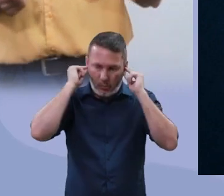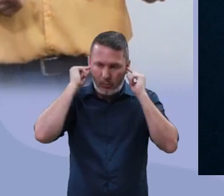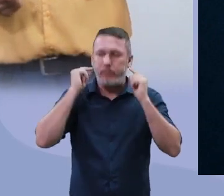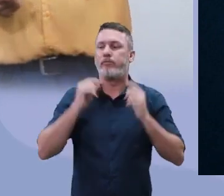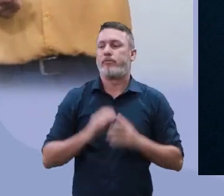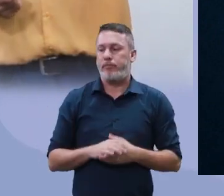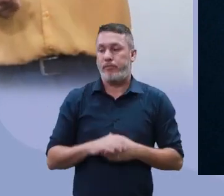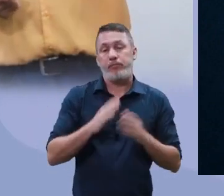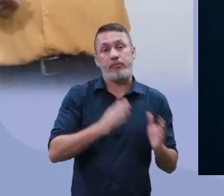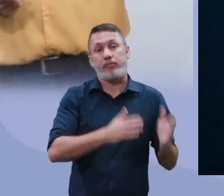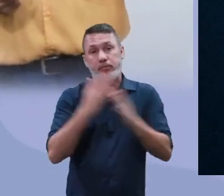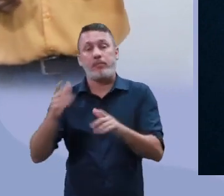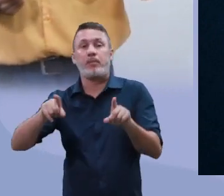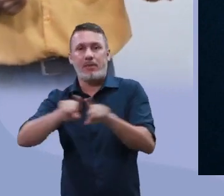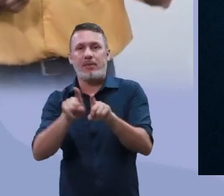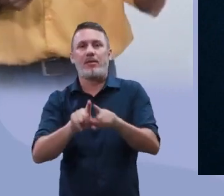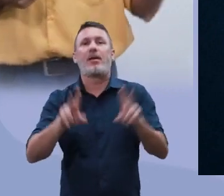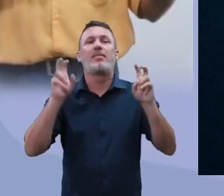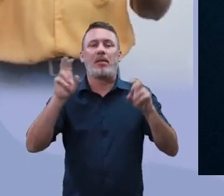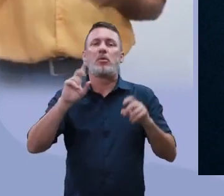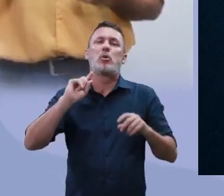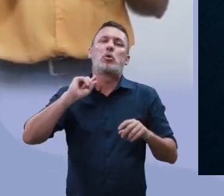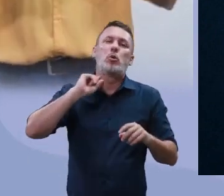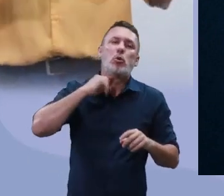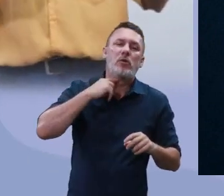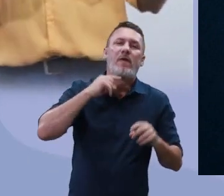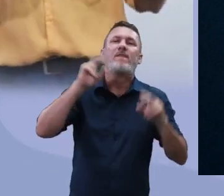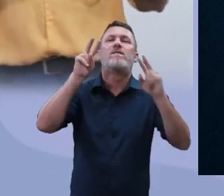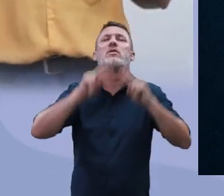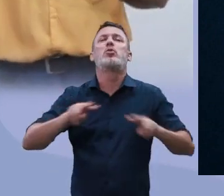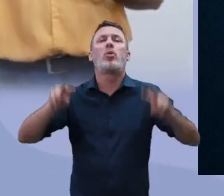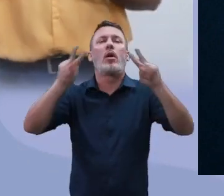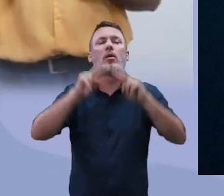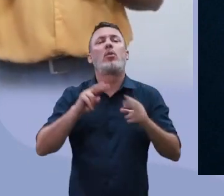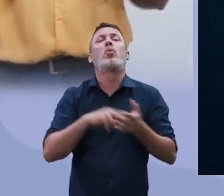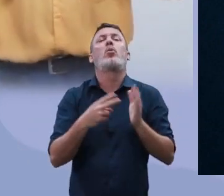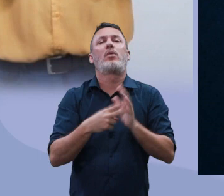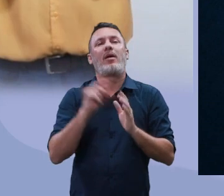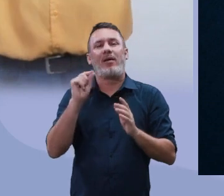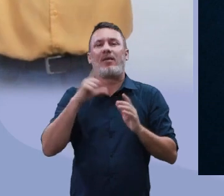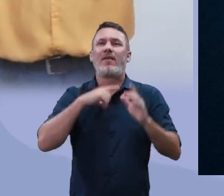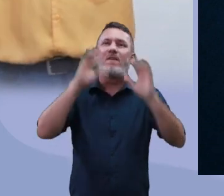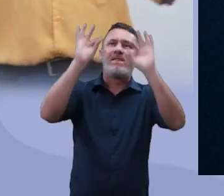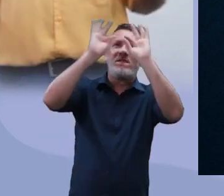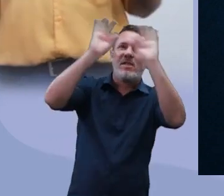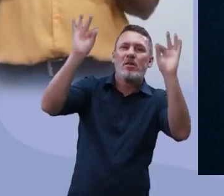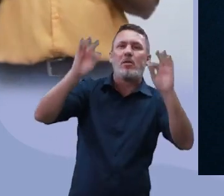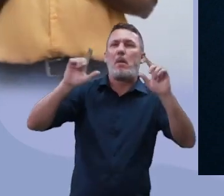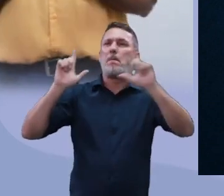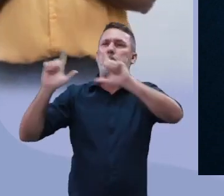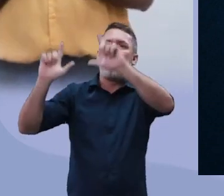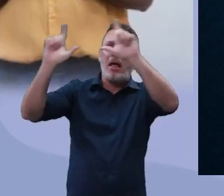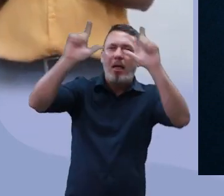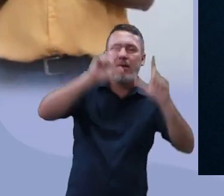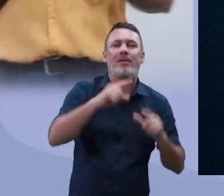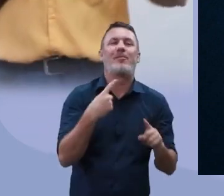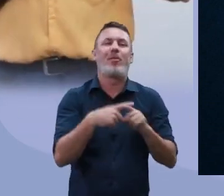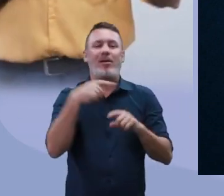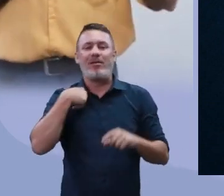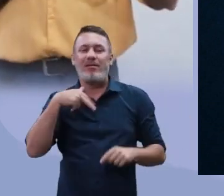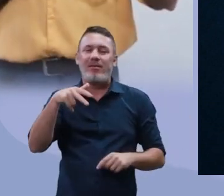Para finalizar, né, nós temos a digníssima poluição visual, onde placas, cartazes, fios, tudo isso daí vai estar, entre